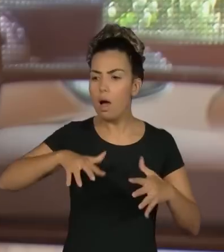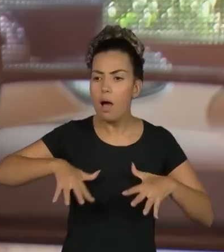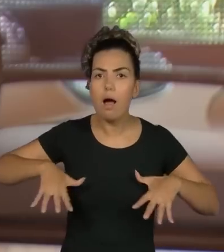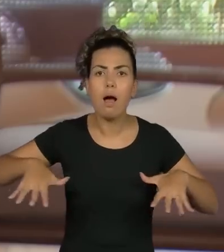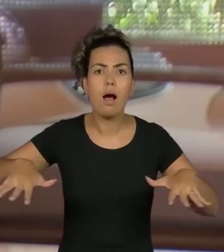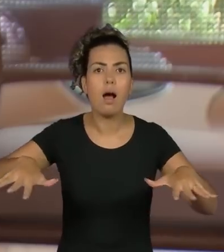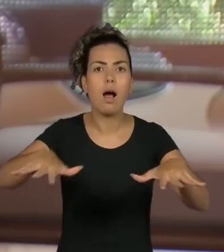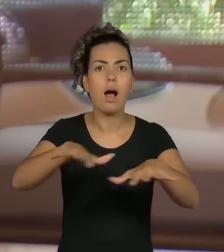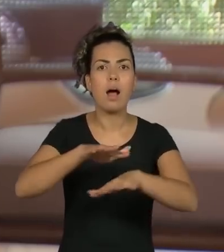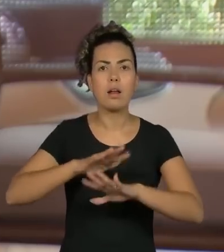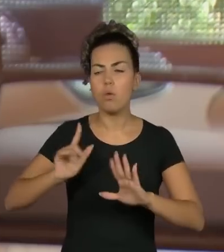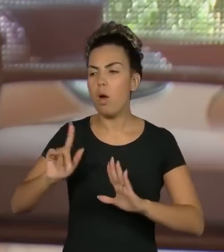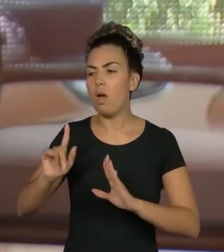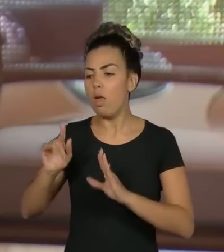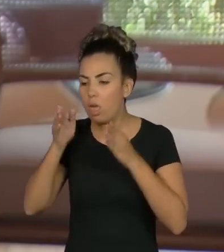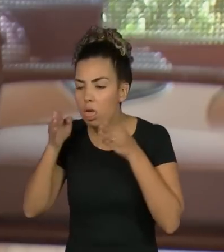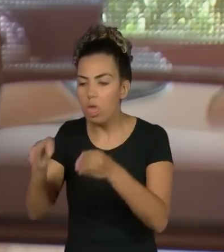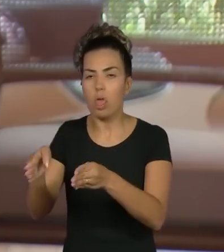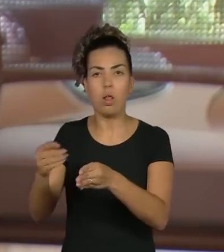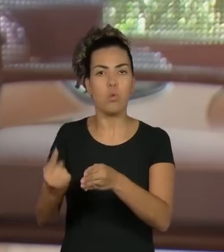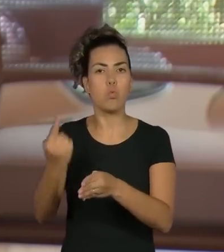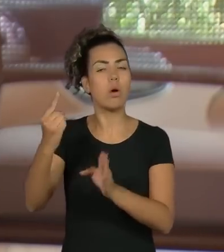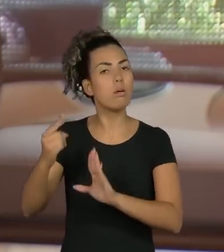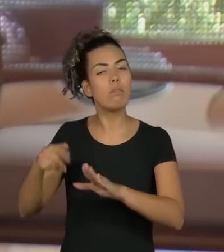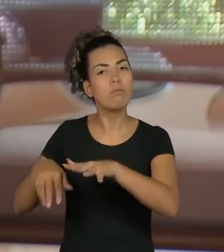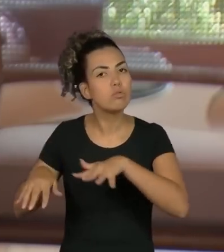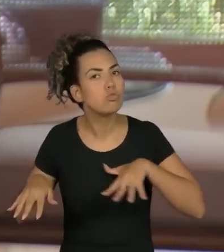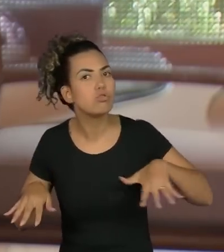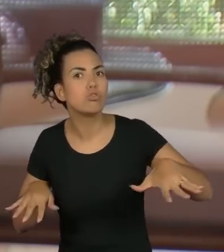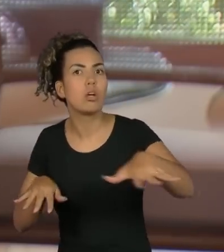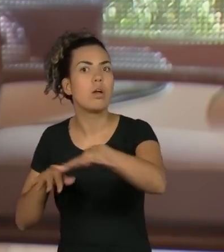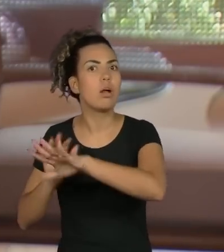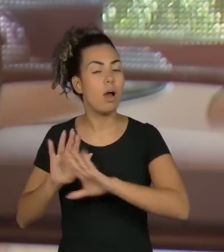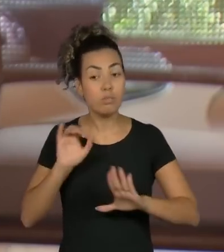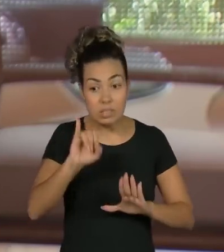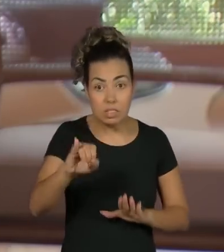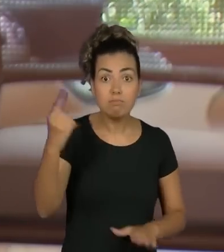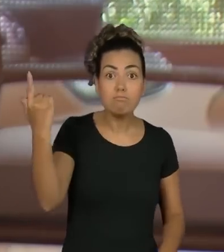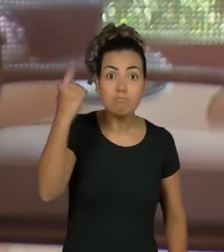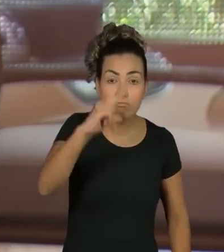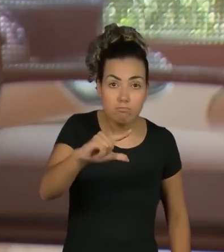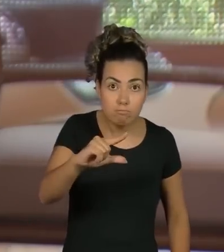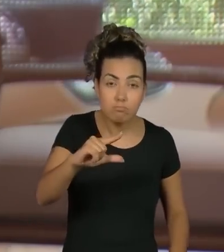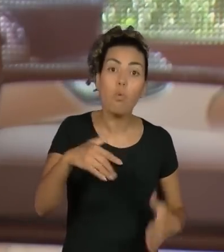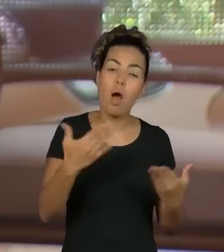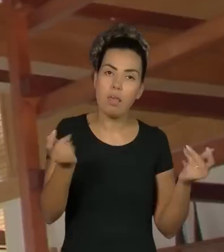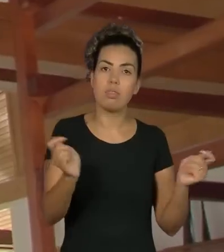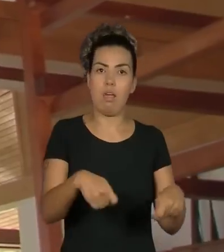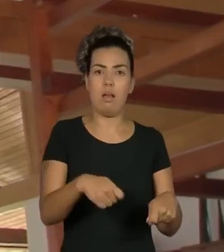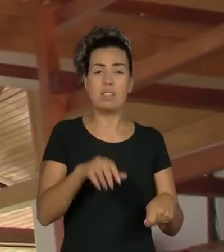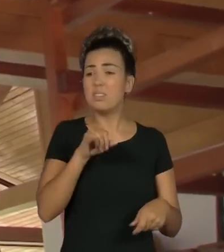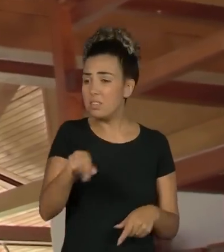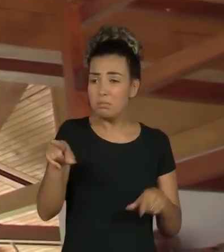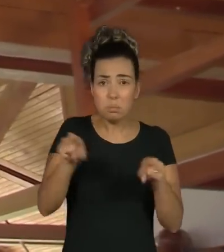único produto, e coisas desse tipo, a gente vai continuar no mesmo passo.